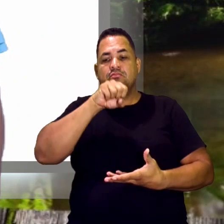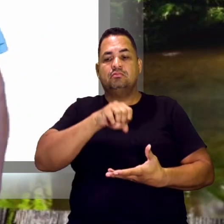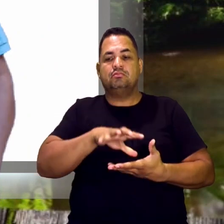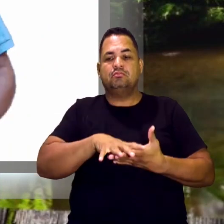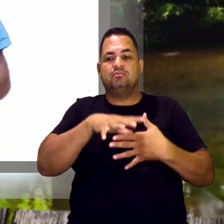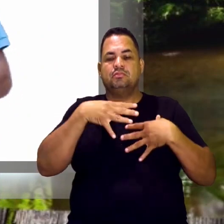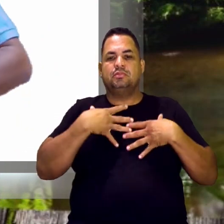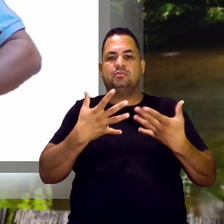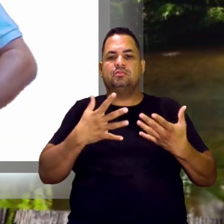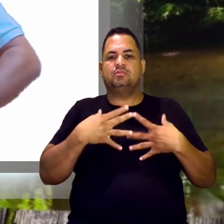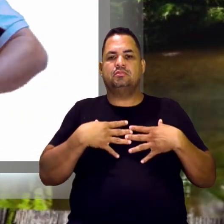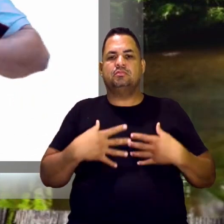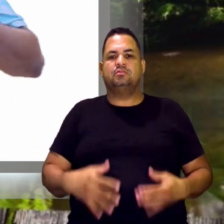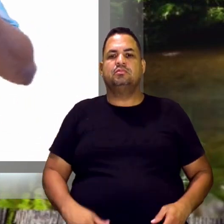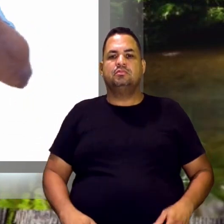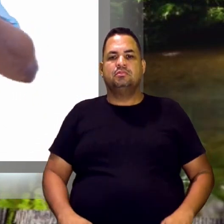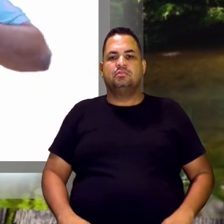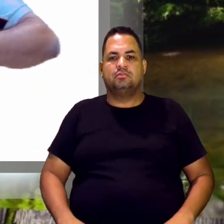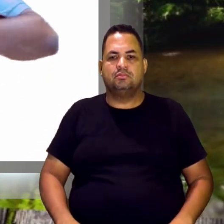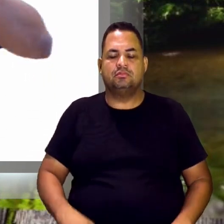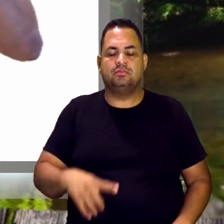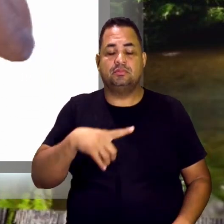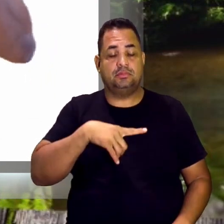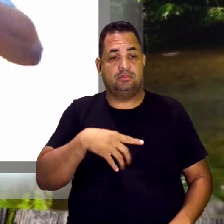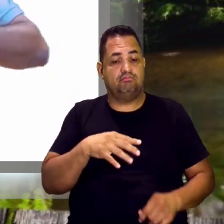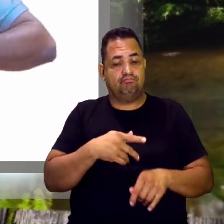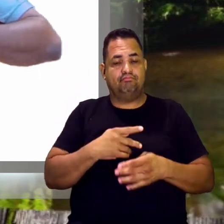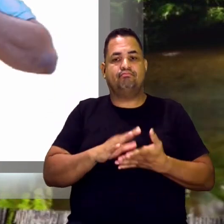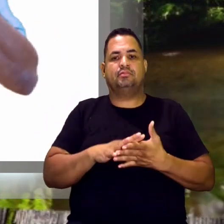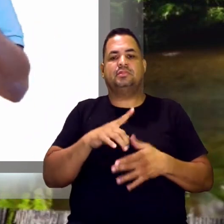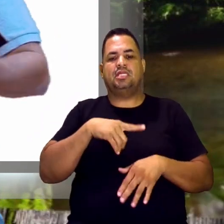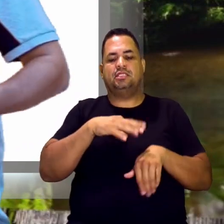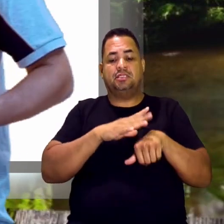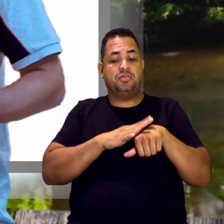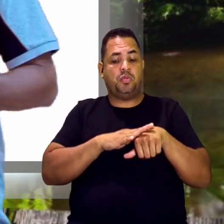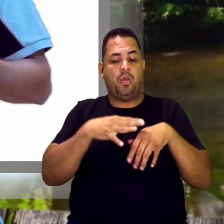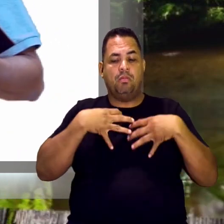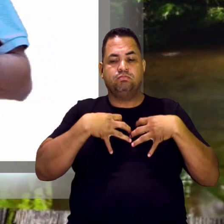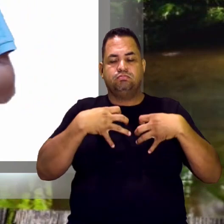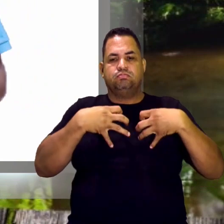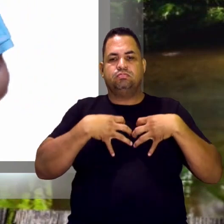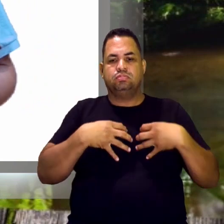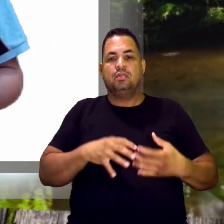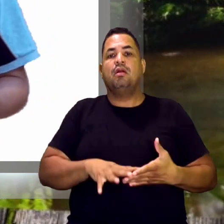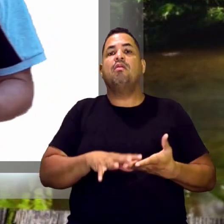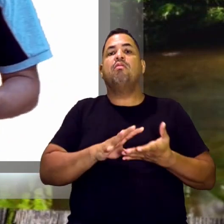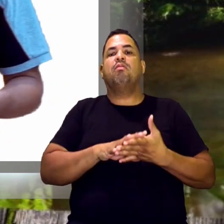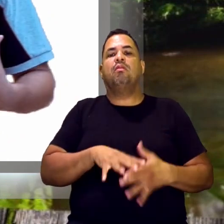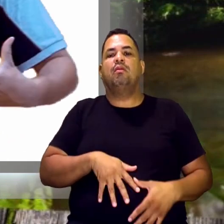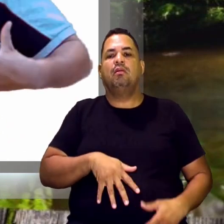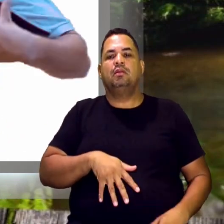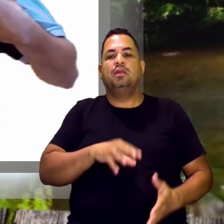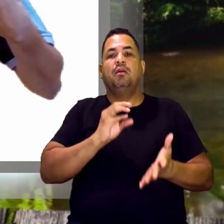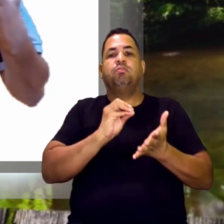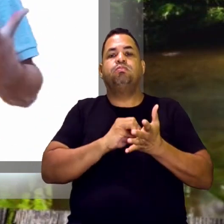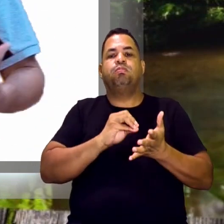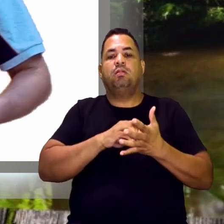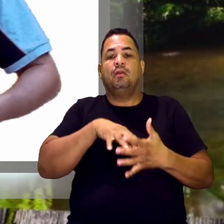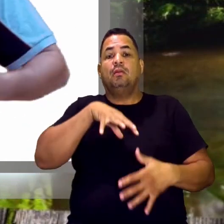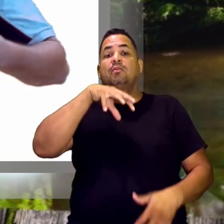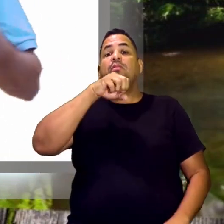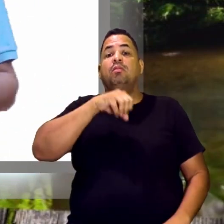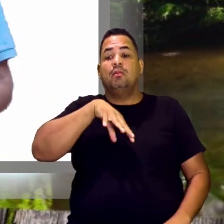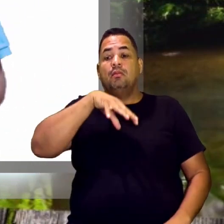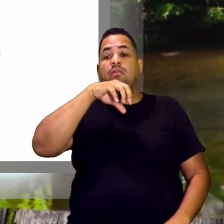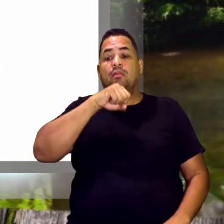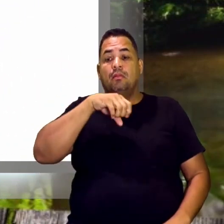naquelas regiões. Por isso que a pessoa que tem enfisema pulmonar, ela tem um problema muito grande de falta de ar. Né? Por quê? Porque o pulmão não está